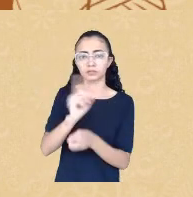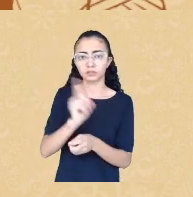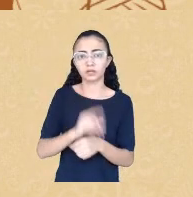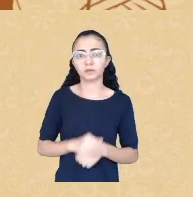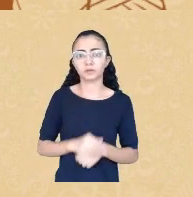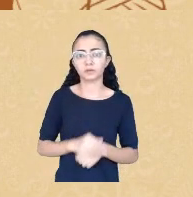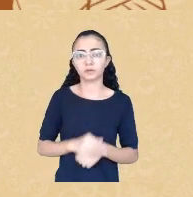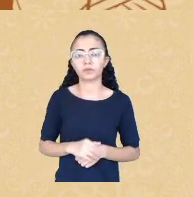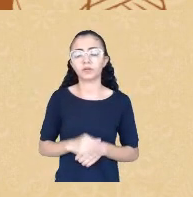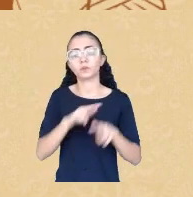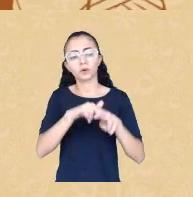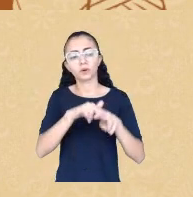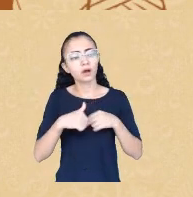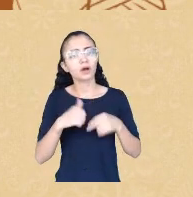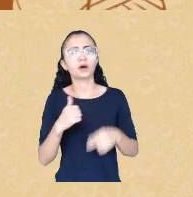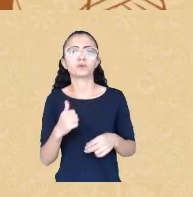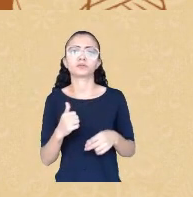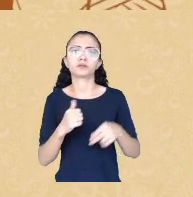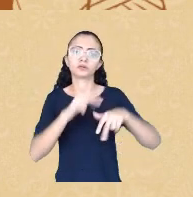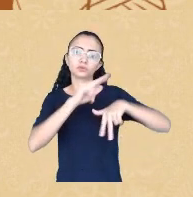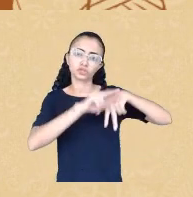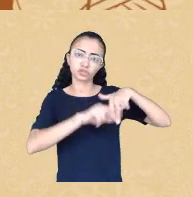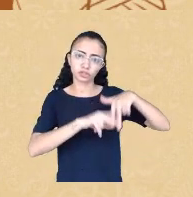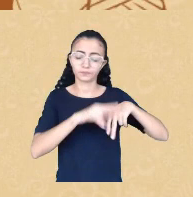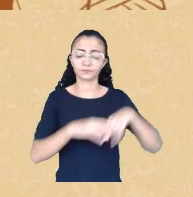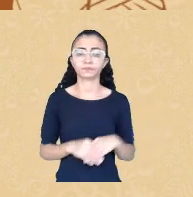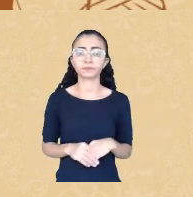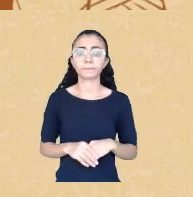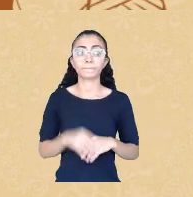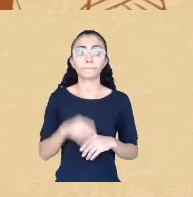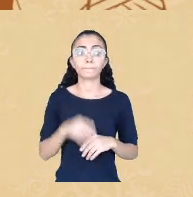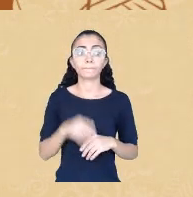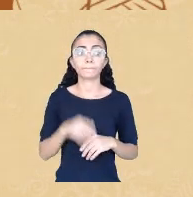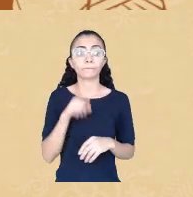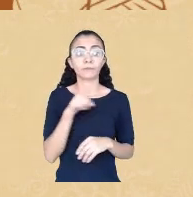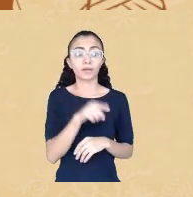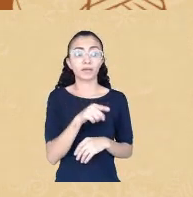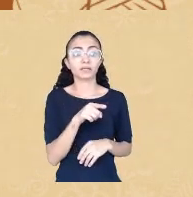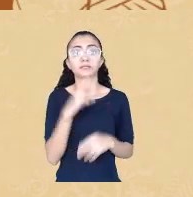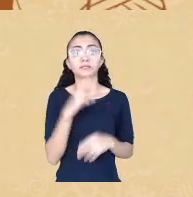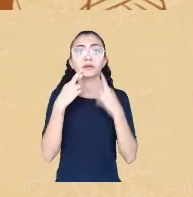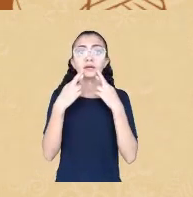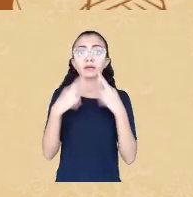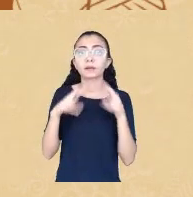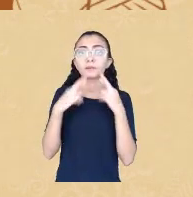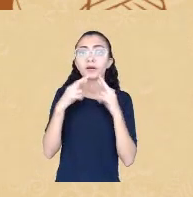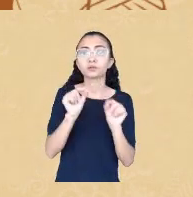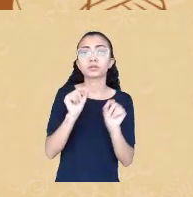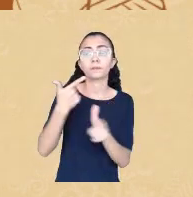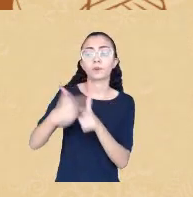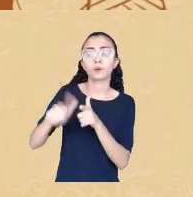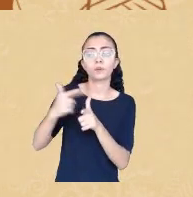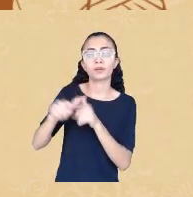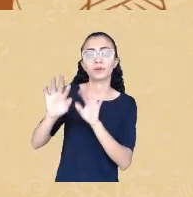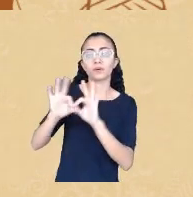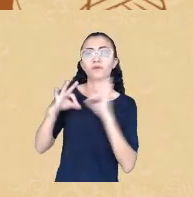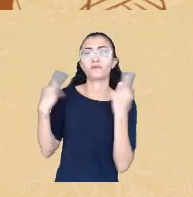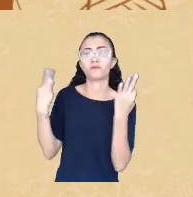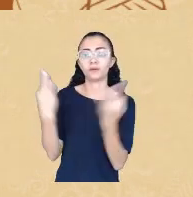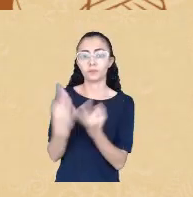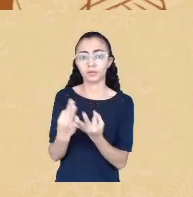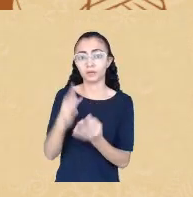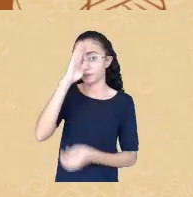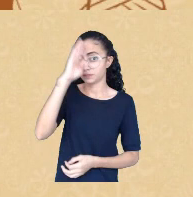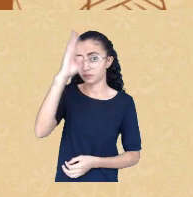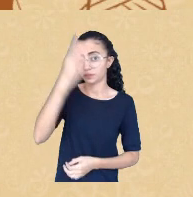da sua orientação sexual. Eles relataram mais problemas com relação à família. Principalmente os homens atraídos por homens, os